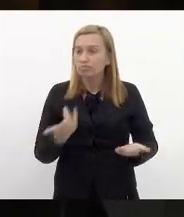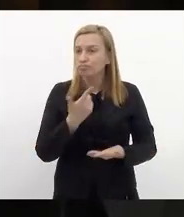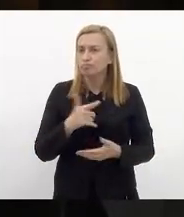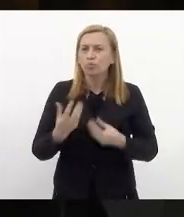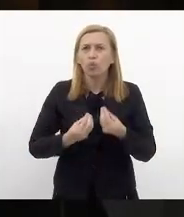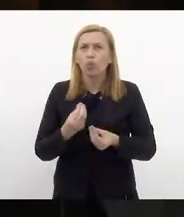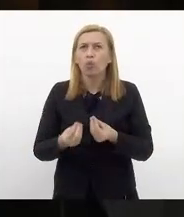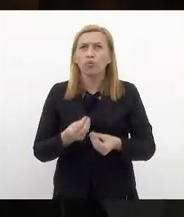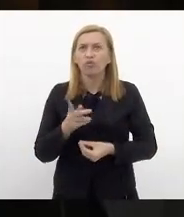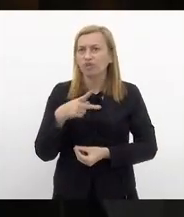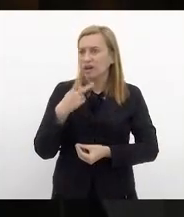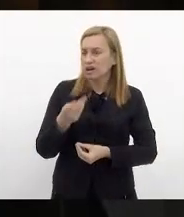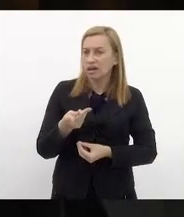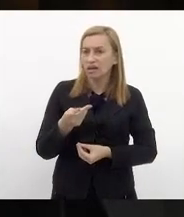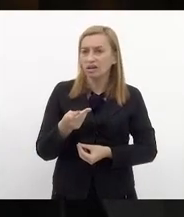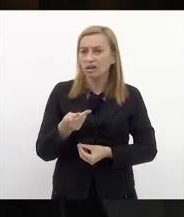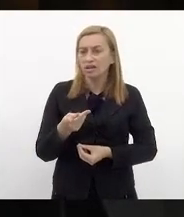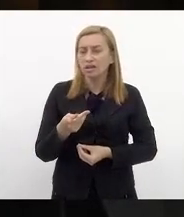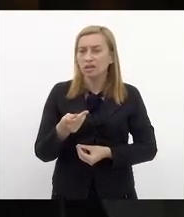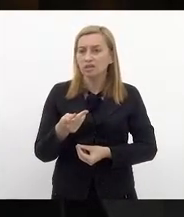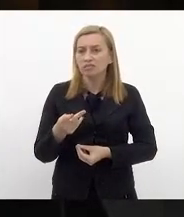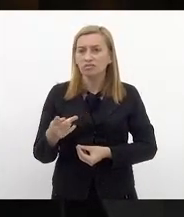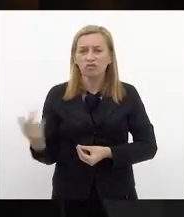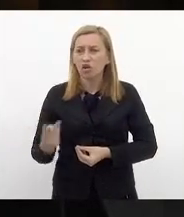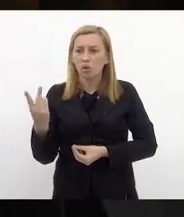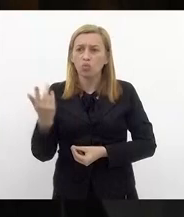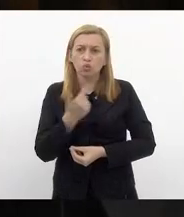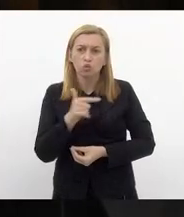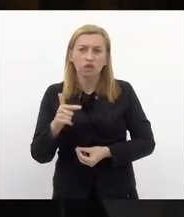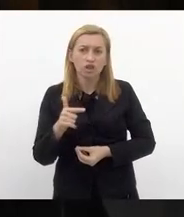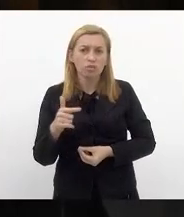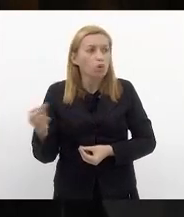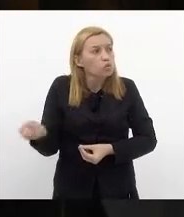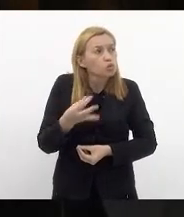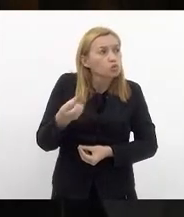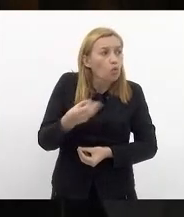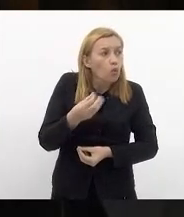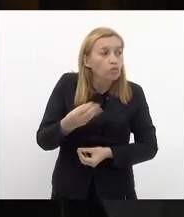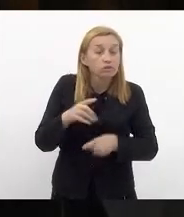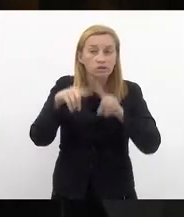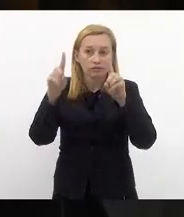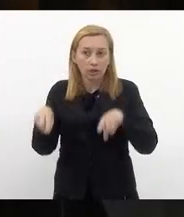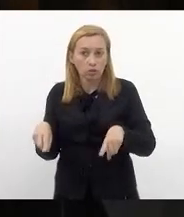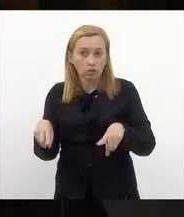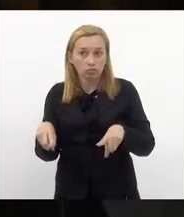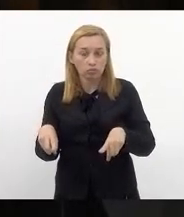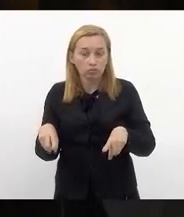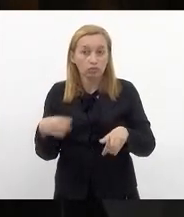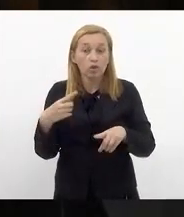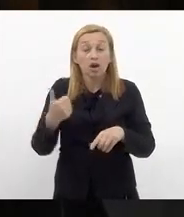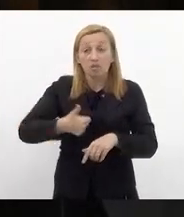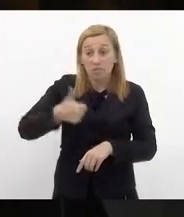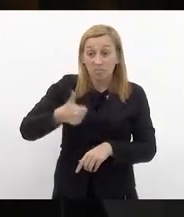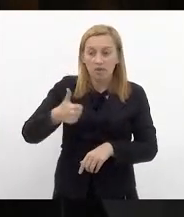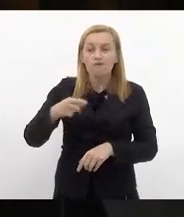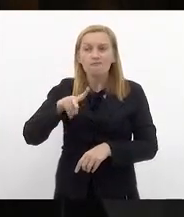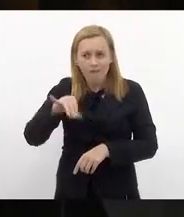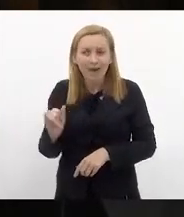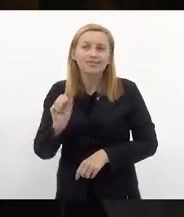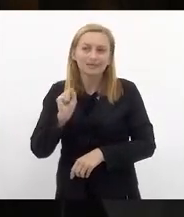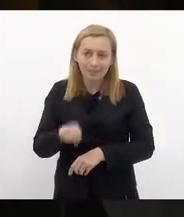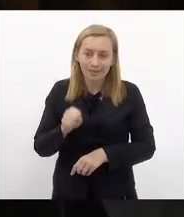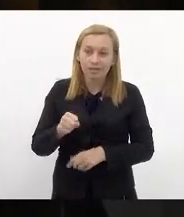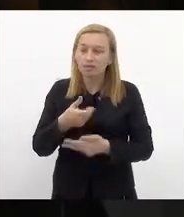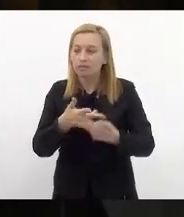adianta dizer que não vai valer nada para os atuais servidores. Primeiro que vai, e ainda tem